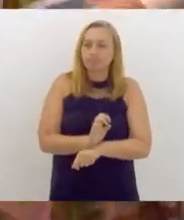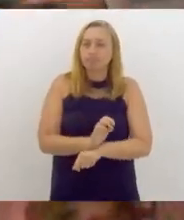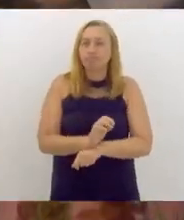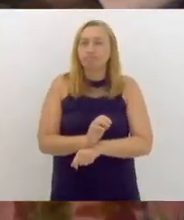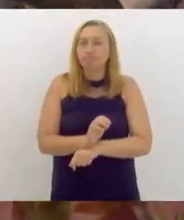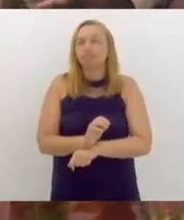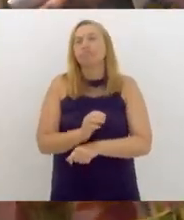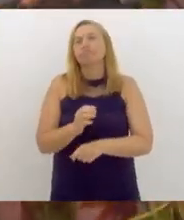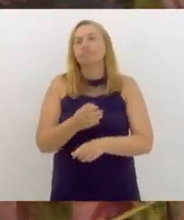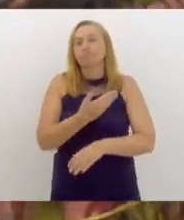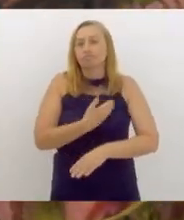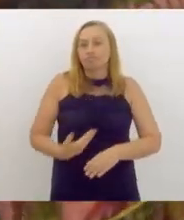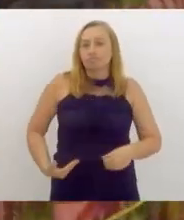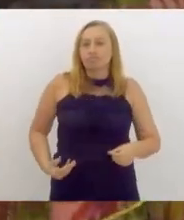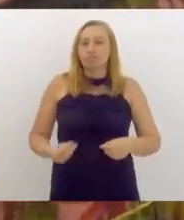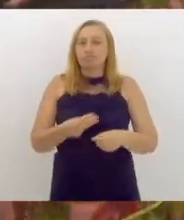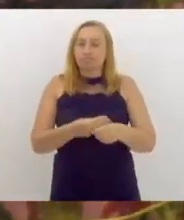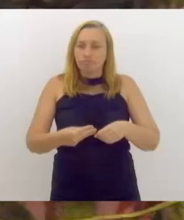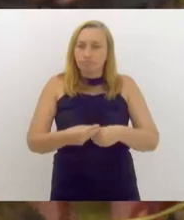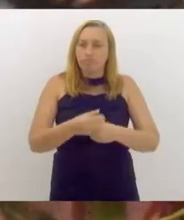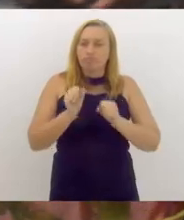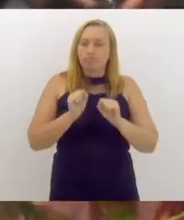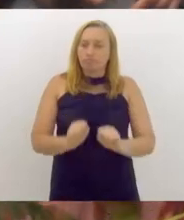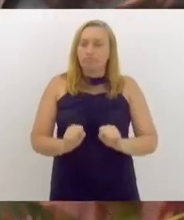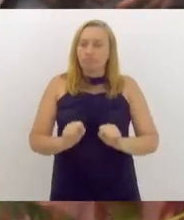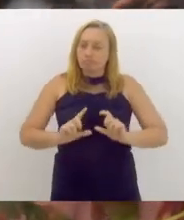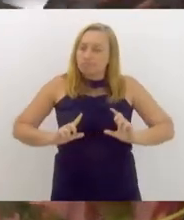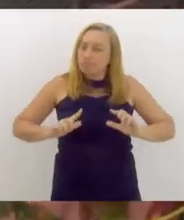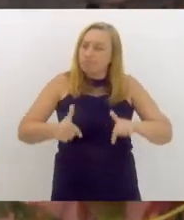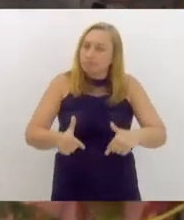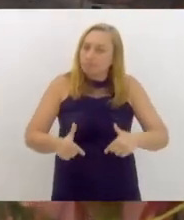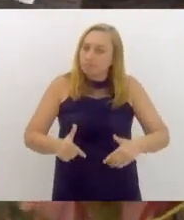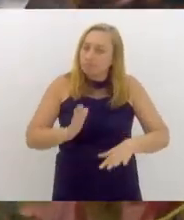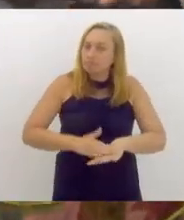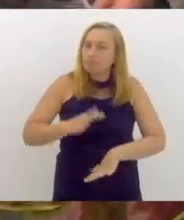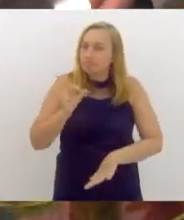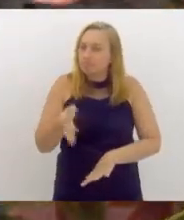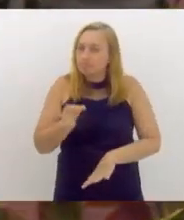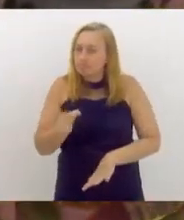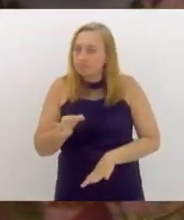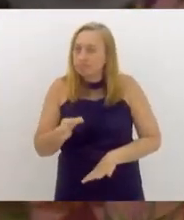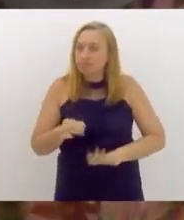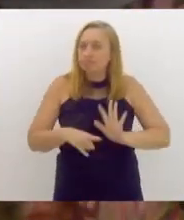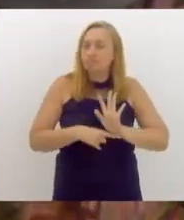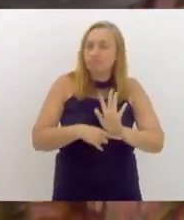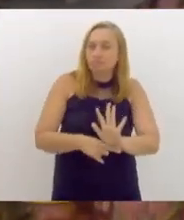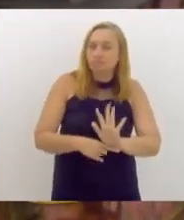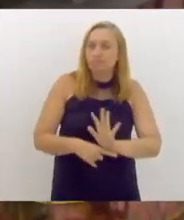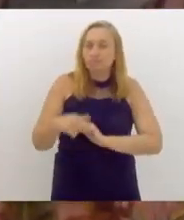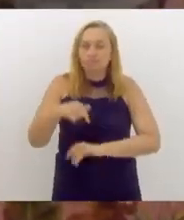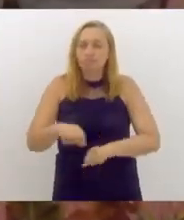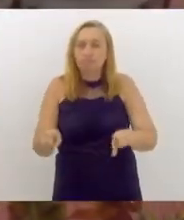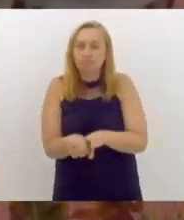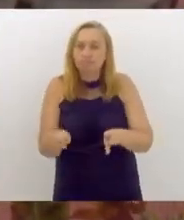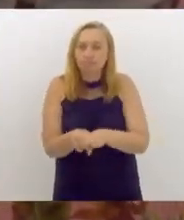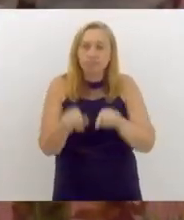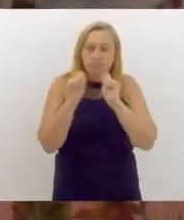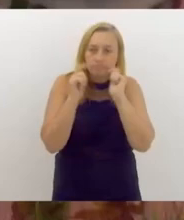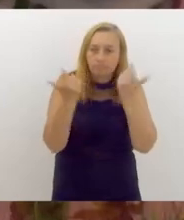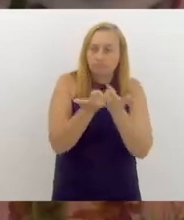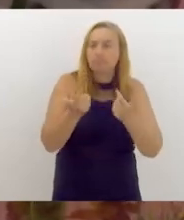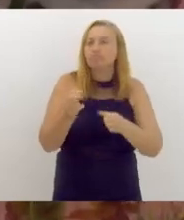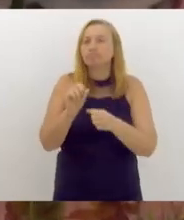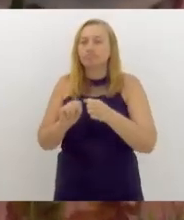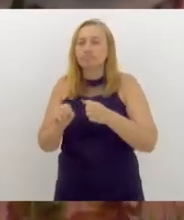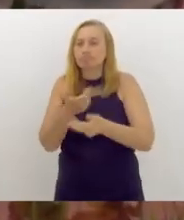governos municipais, para que a gente possa ter ações mais concretas de mitigação. Aqui, também na Assembleia Legislativa,